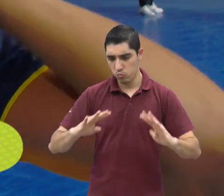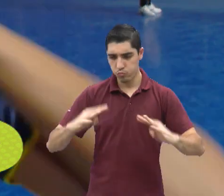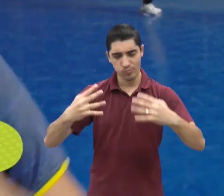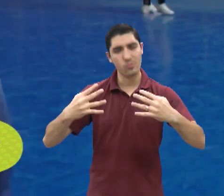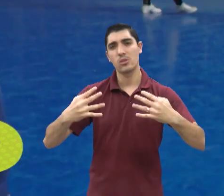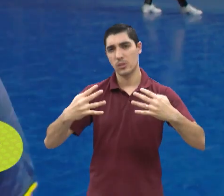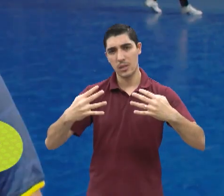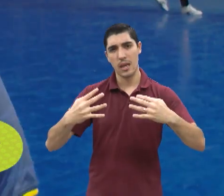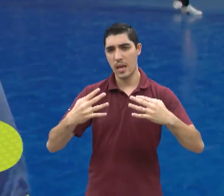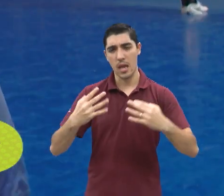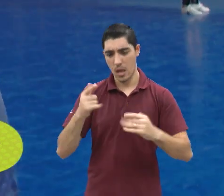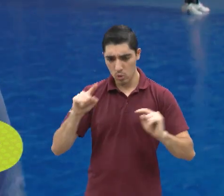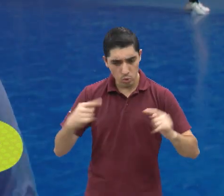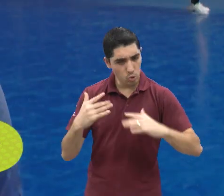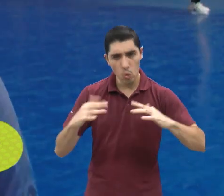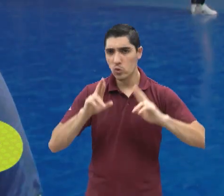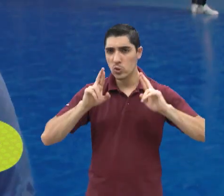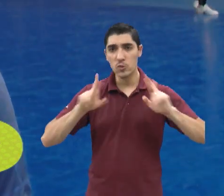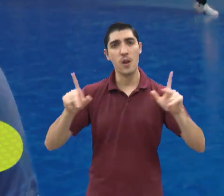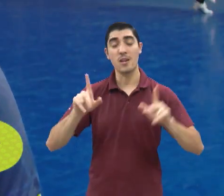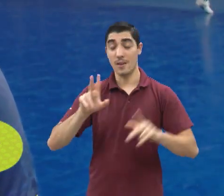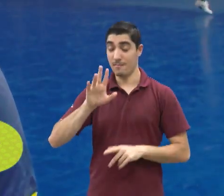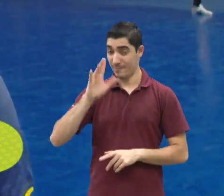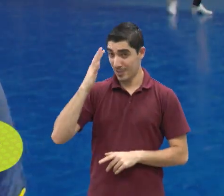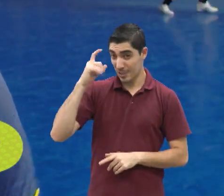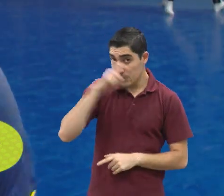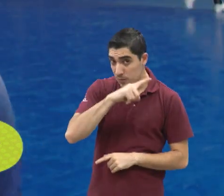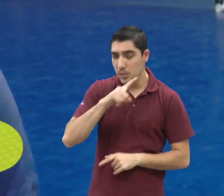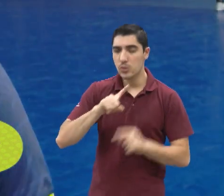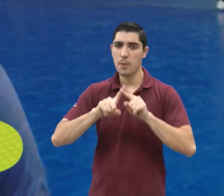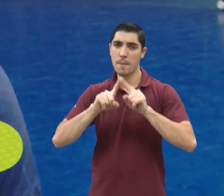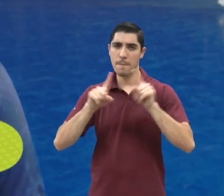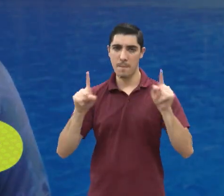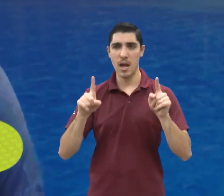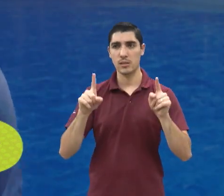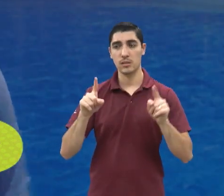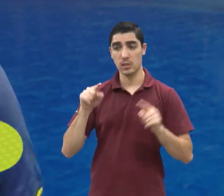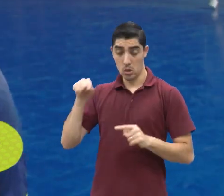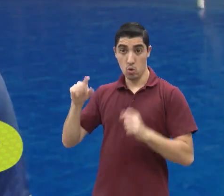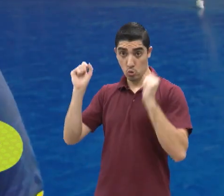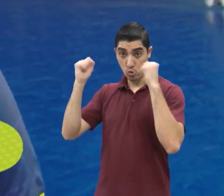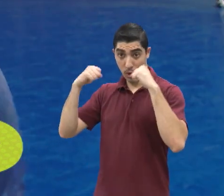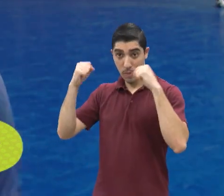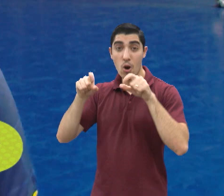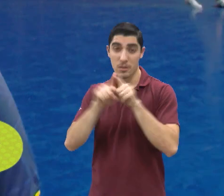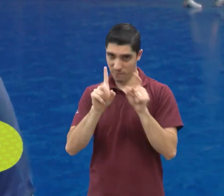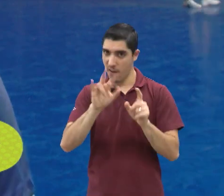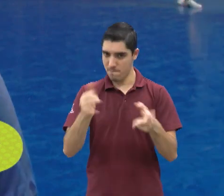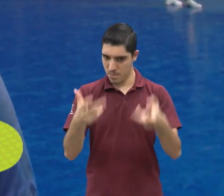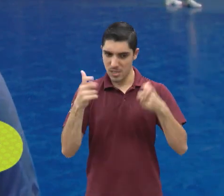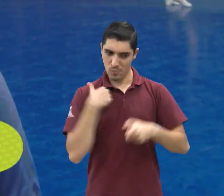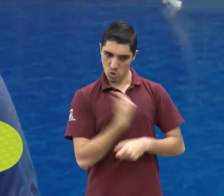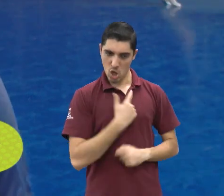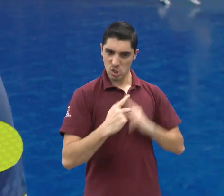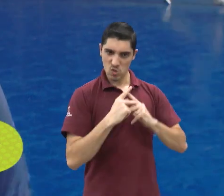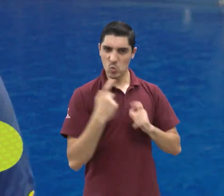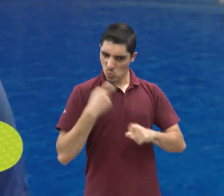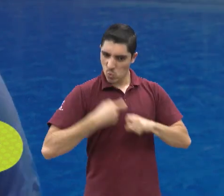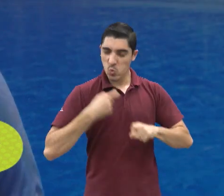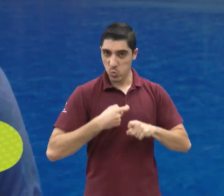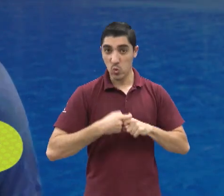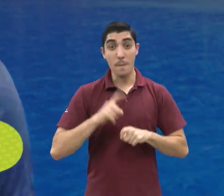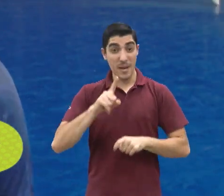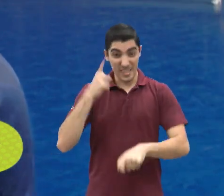então com certeza vai ser difícil para nós, quanto para elas também, mas quando se trata de jogar dentro de quadra, quando